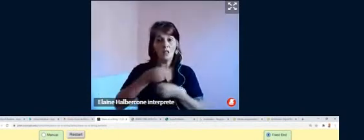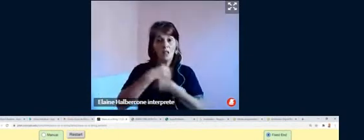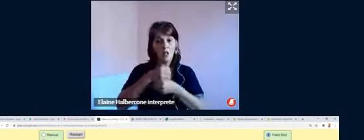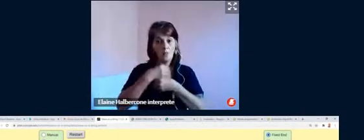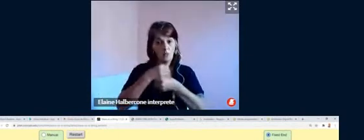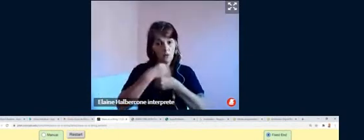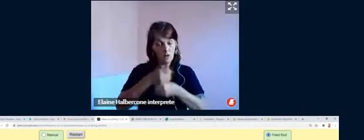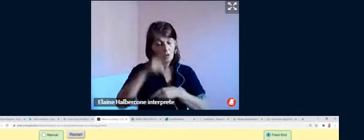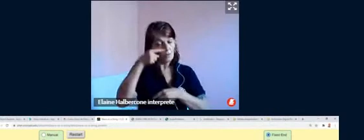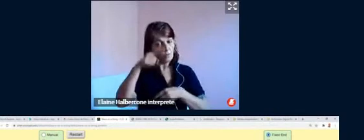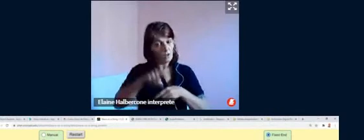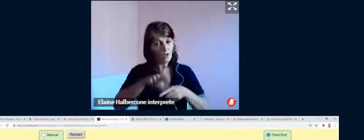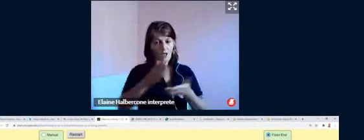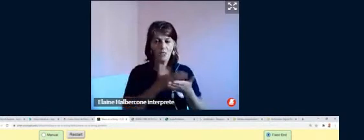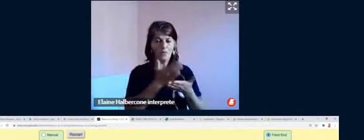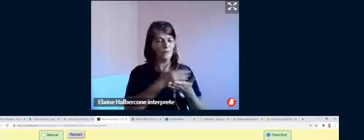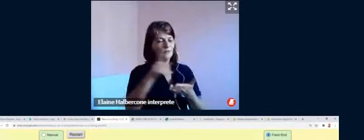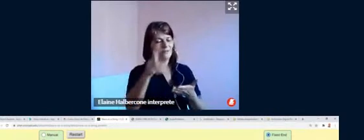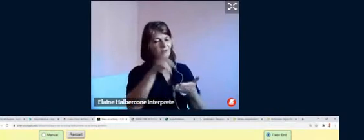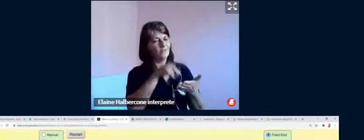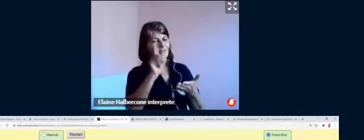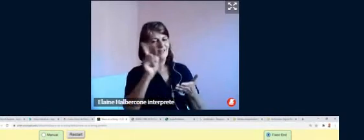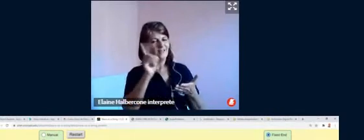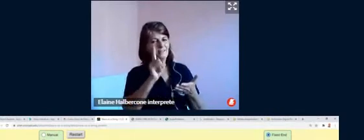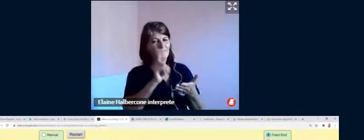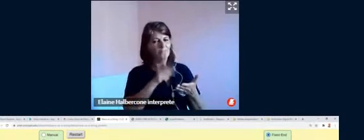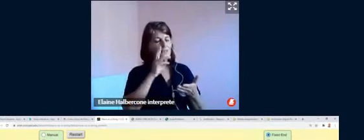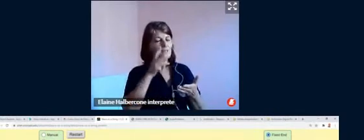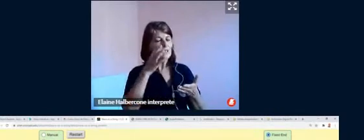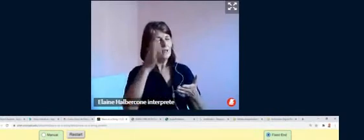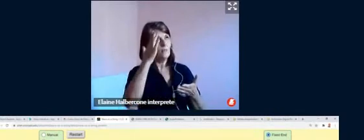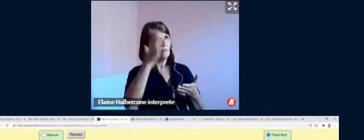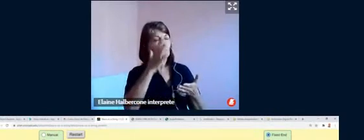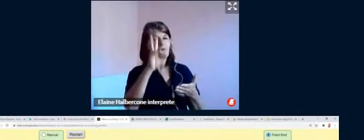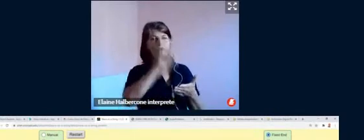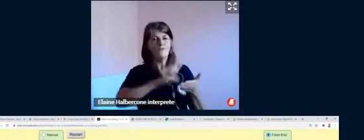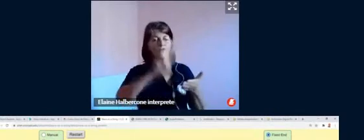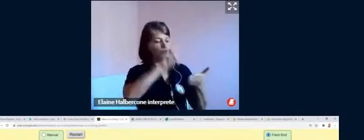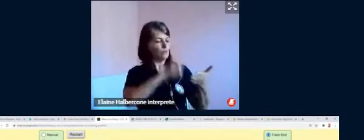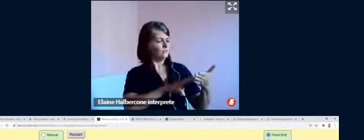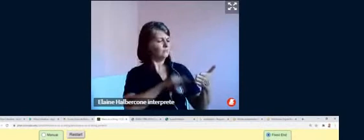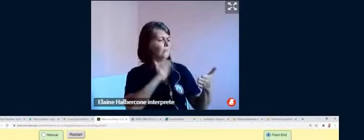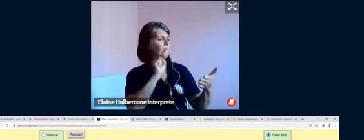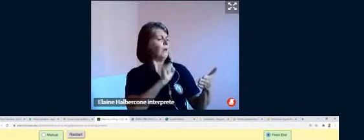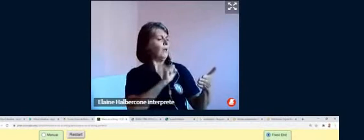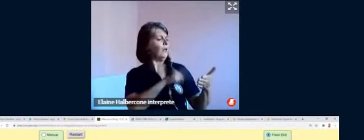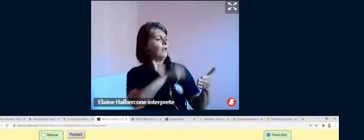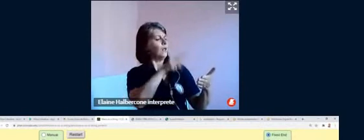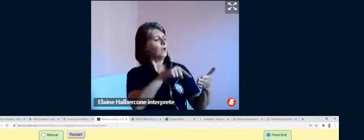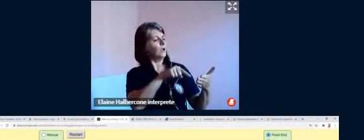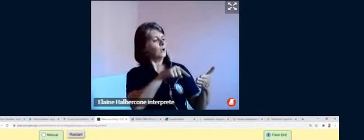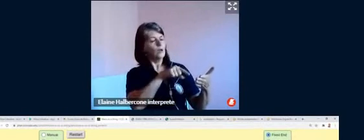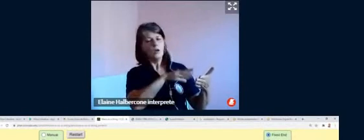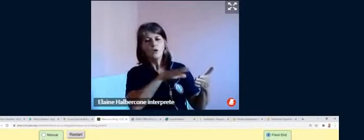no livro não é assim que aparece. O livro te dá isso em imagens congeladas.